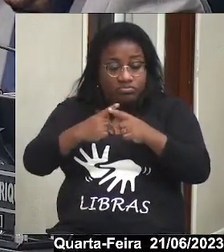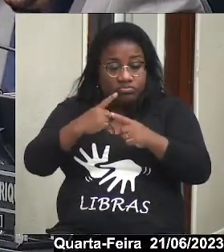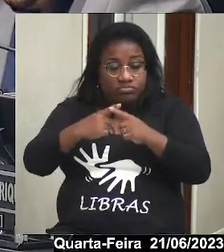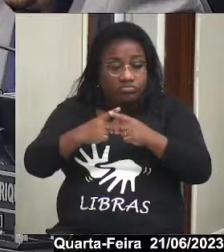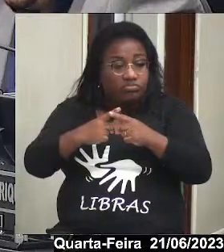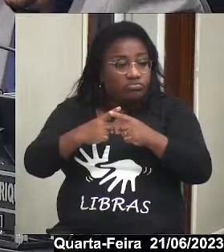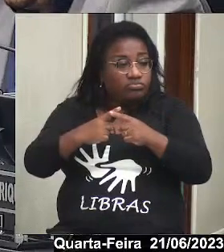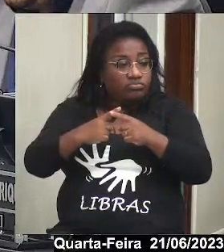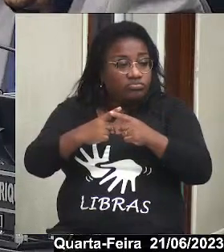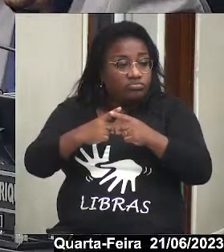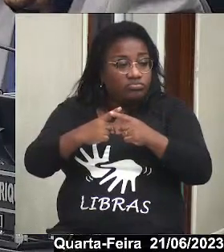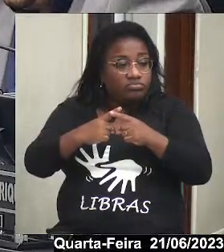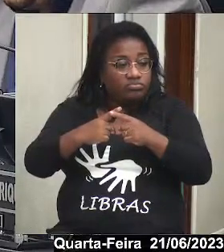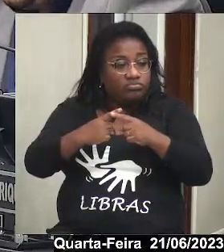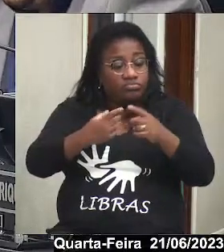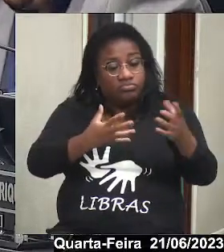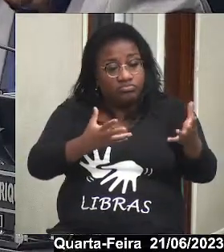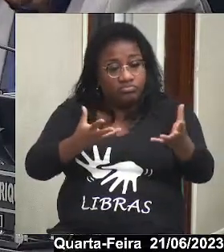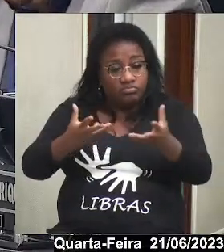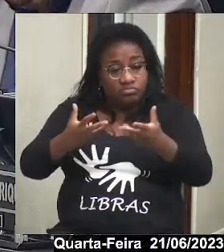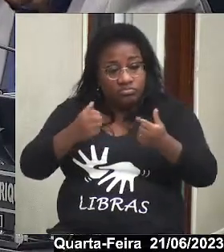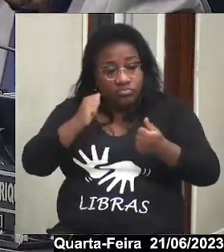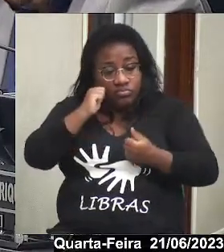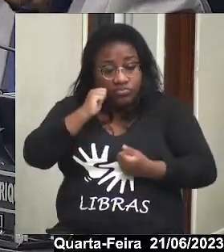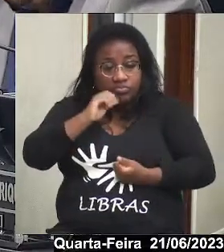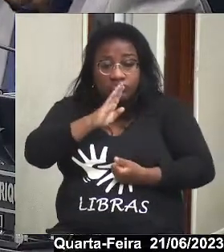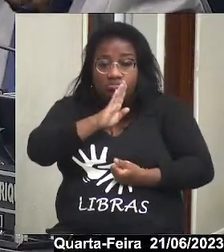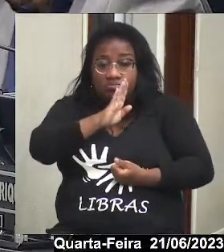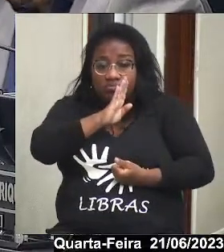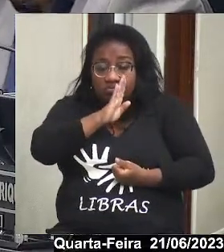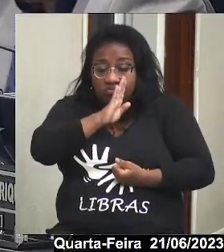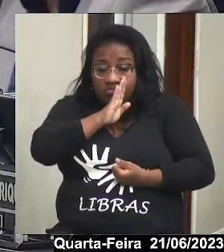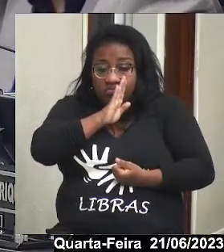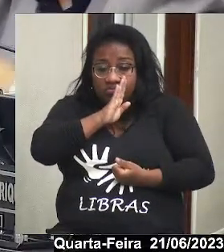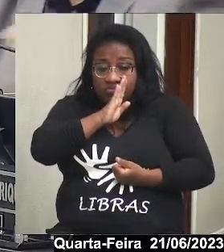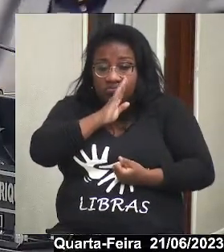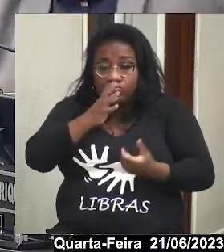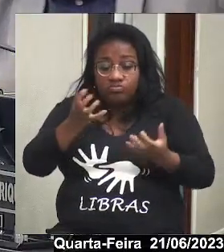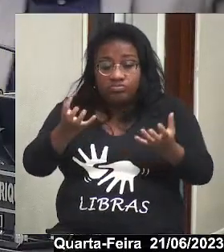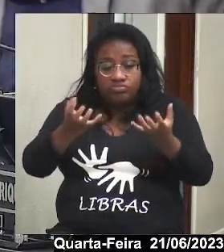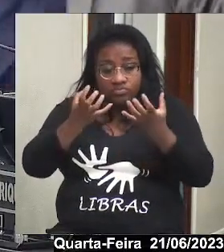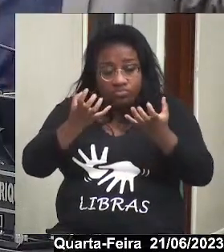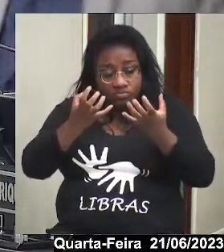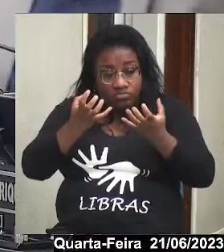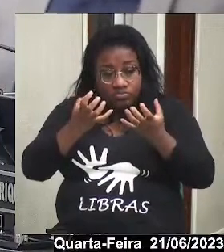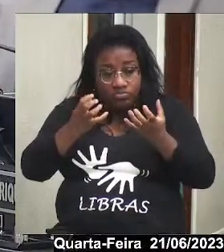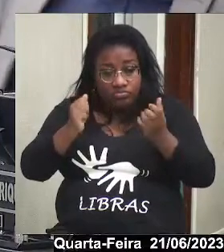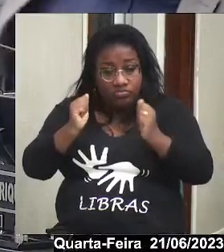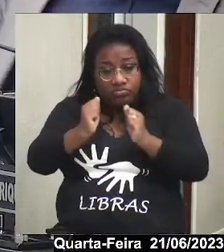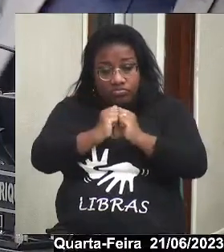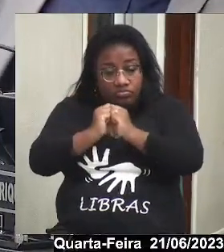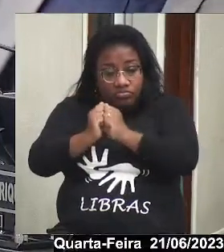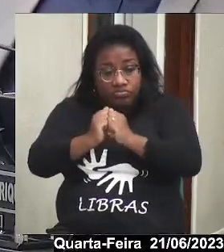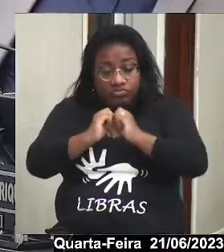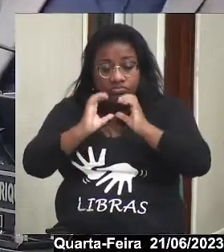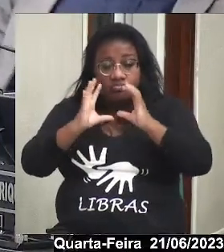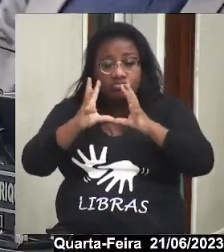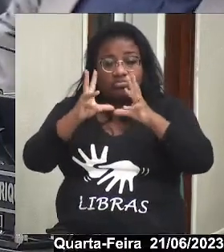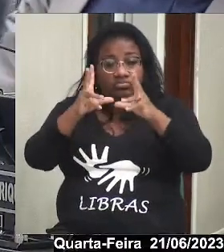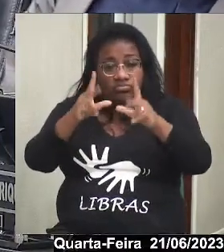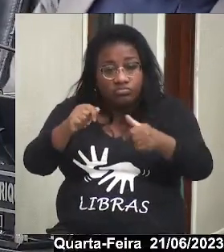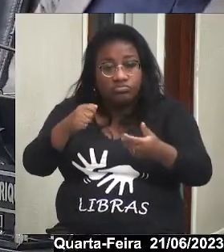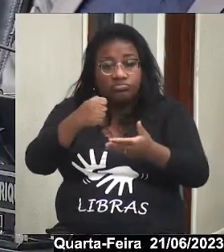Porque eu vou fazer um convite para o nosso amigo Abidan. Abidan, se você quiser vir para a base, venha. Tudo que